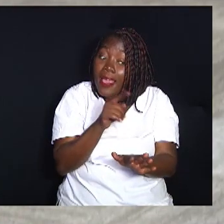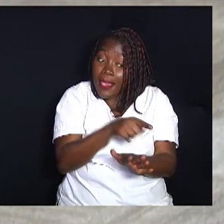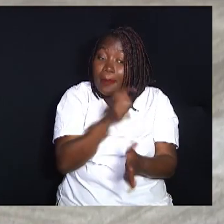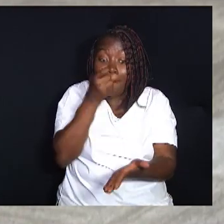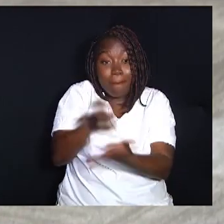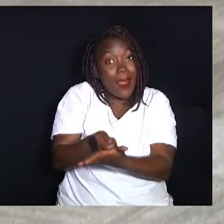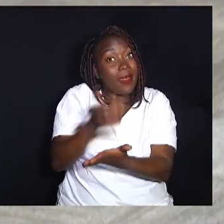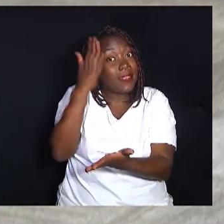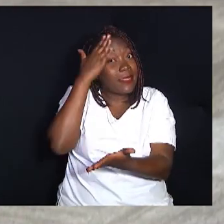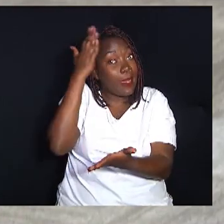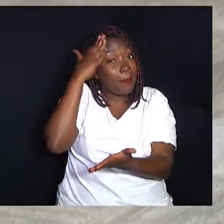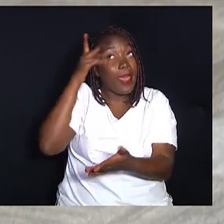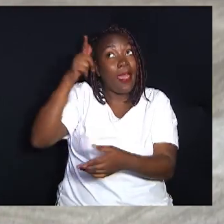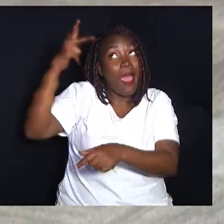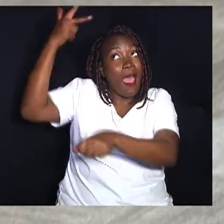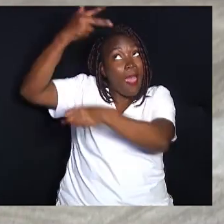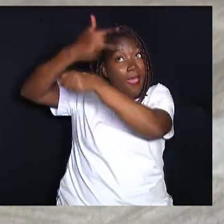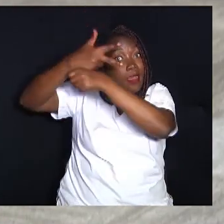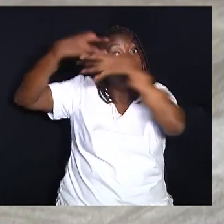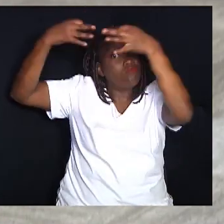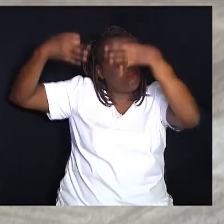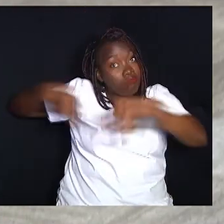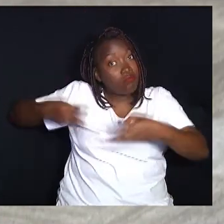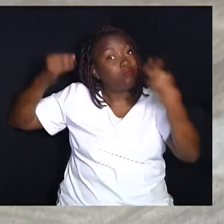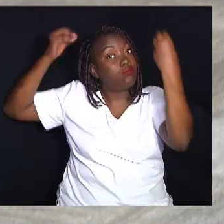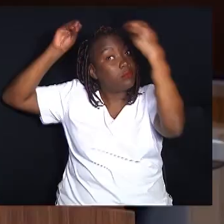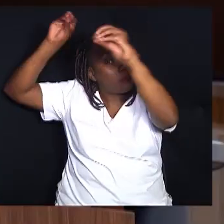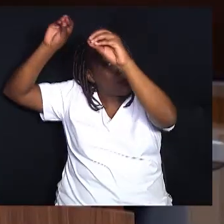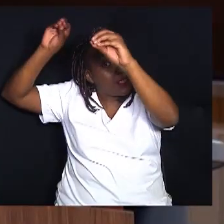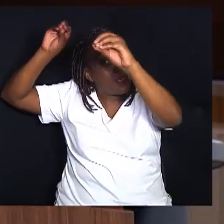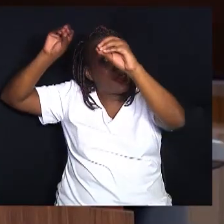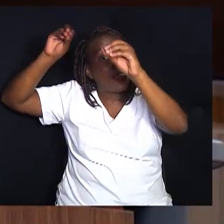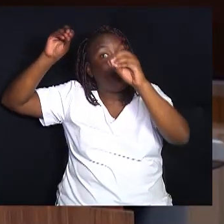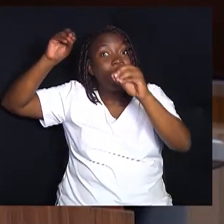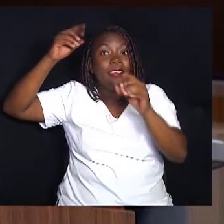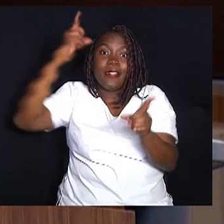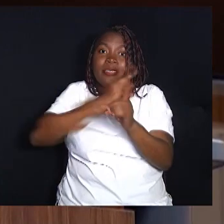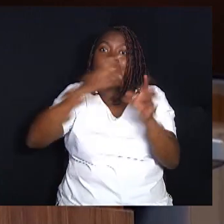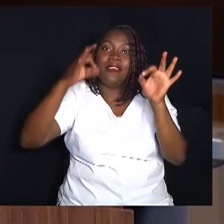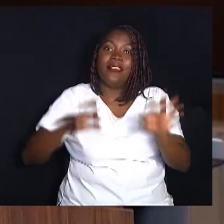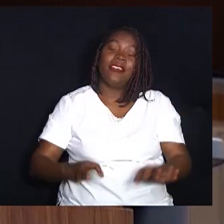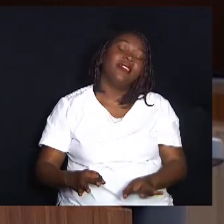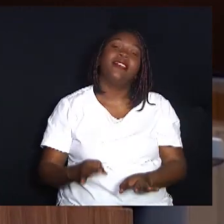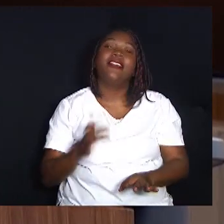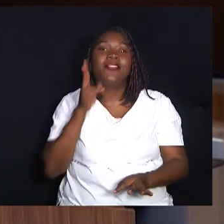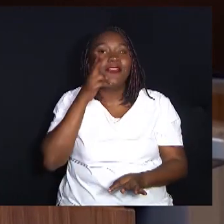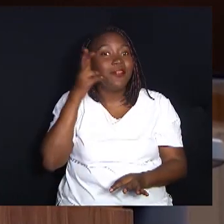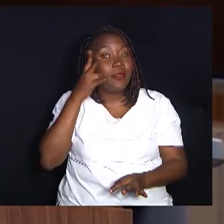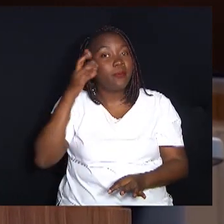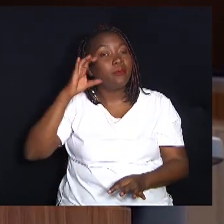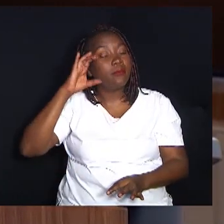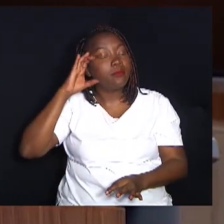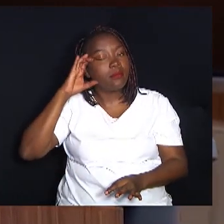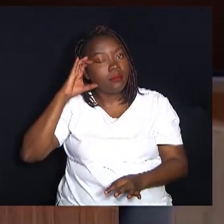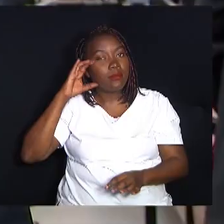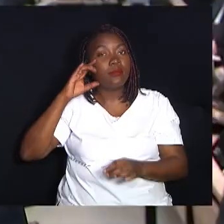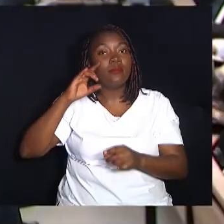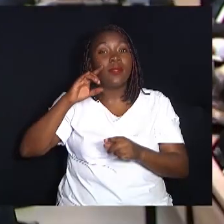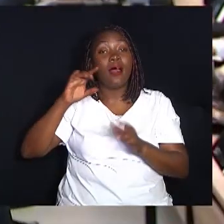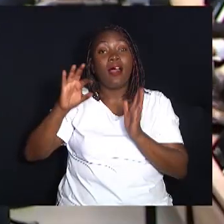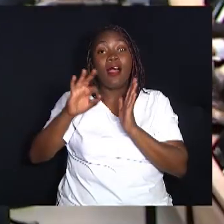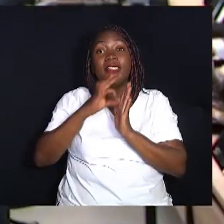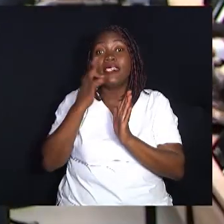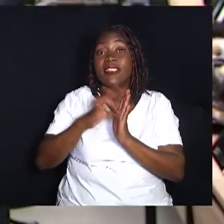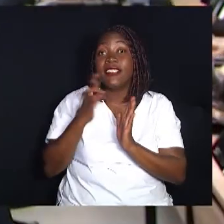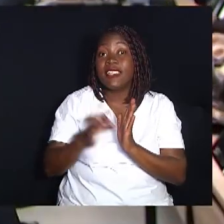estava regularmente instalado e que o seu aferimento correto. Além do vereador Luiz Cirilo, são signatários da lei